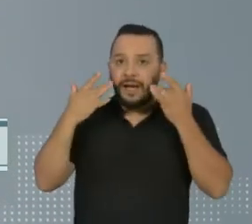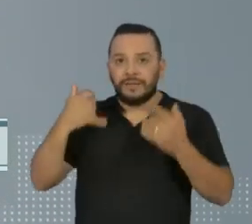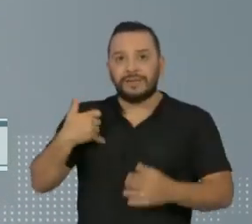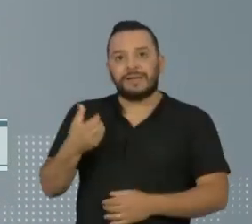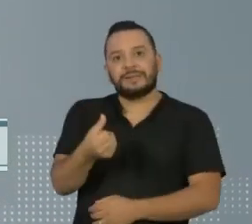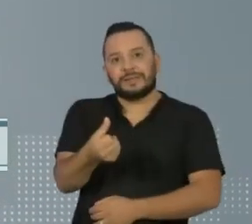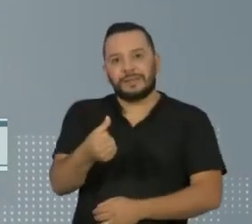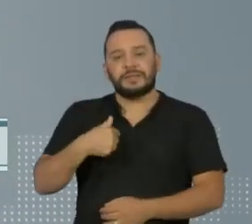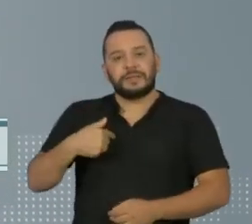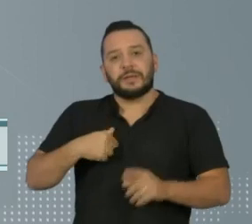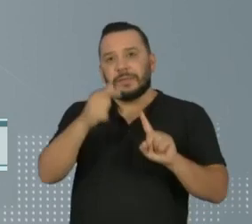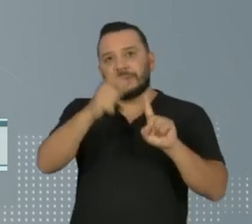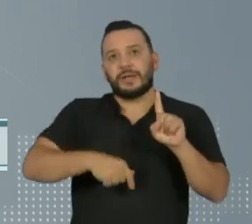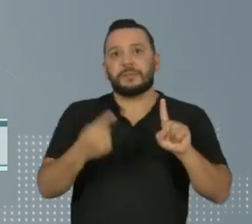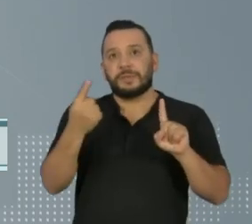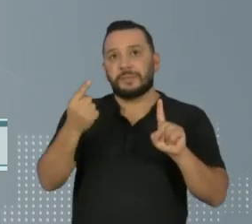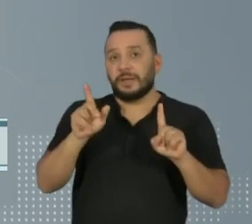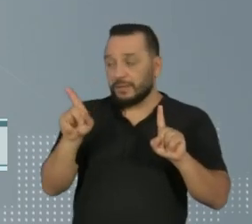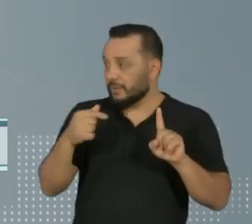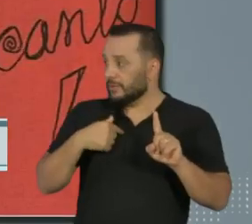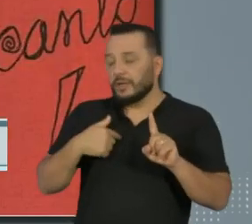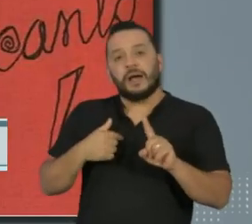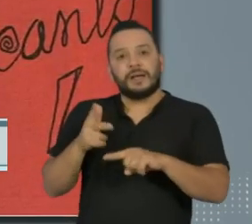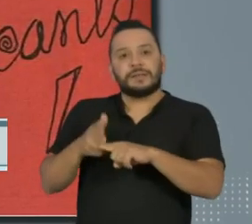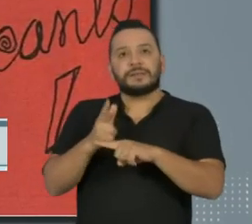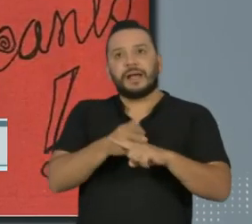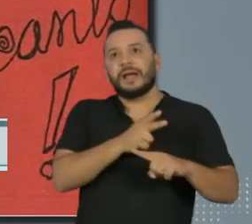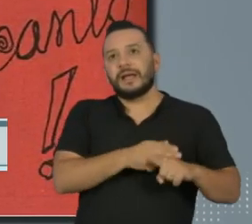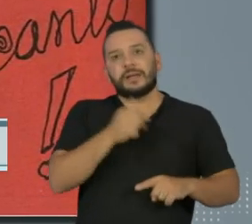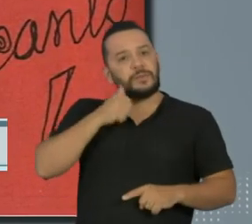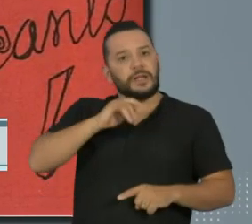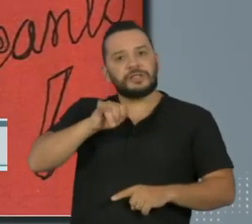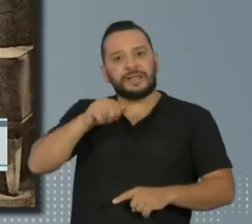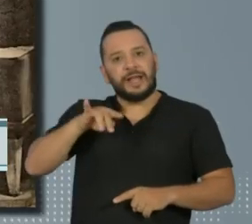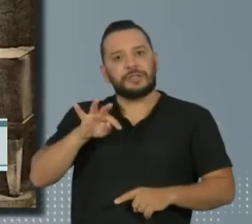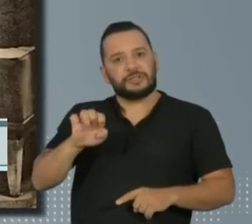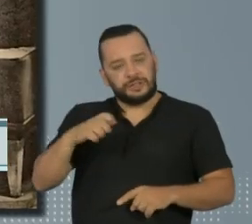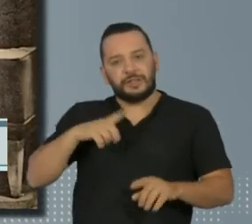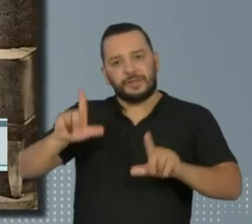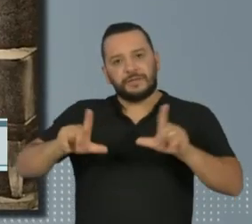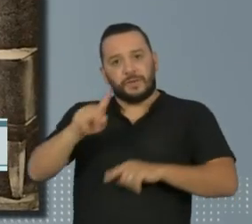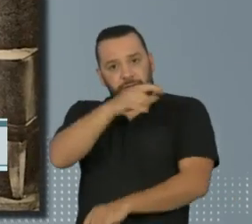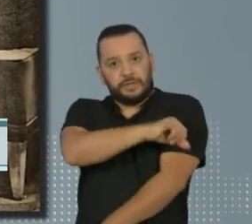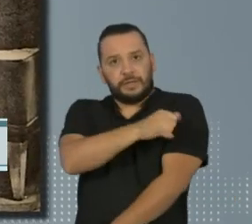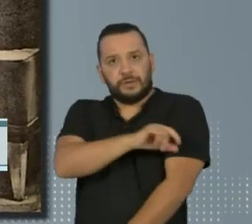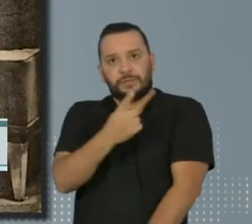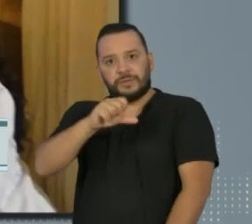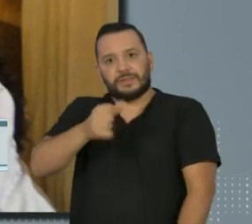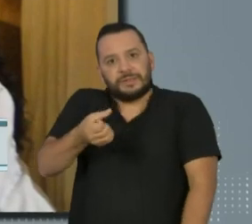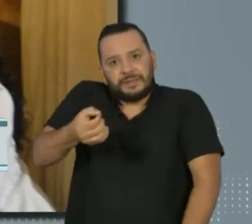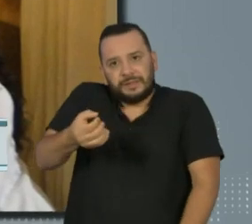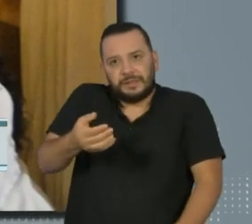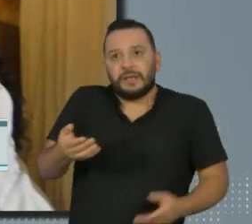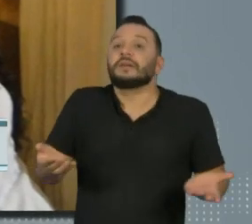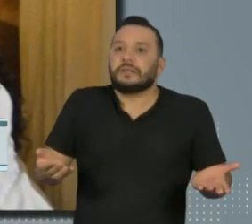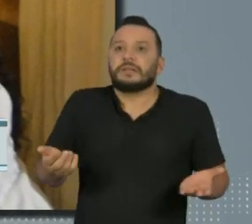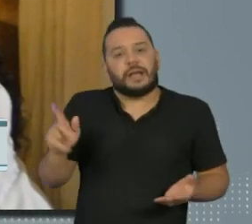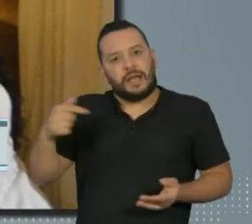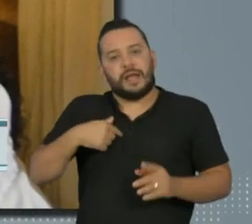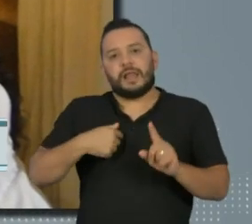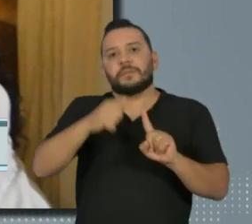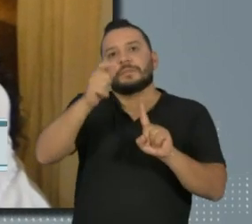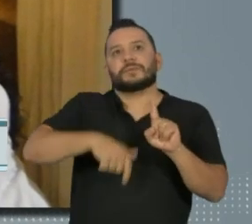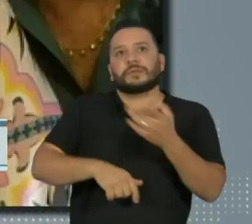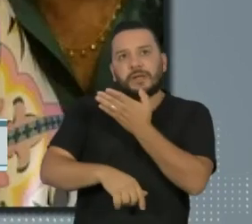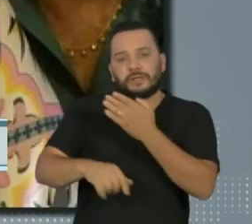idade o primeiro personagem na tv foi em uma minissérie dirigida por janete clair na tv rio em 1960 o último papel